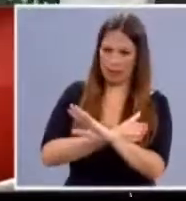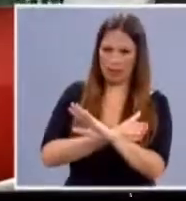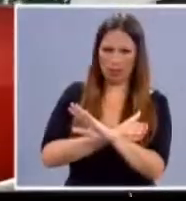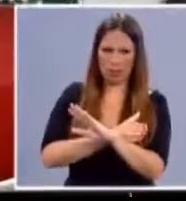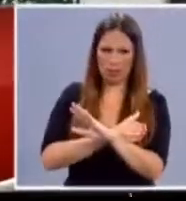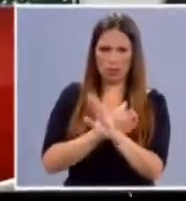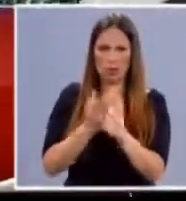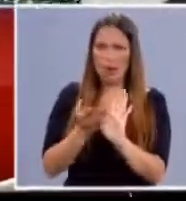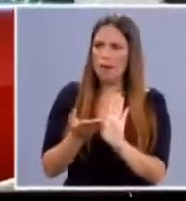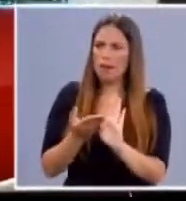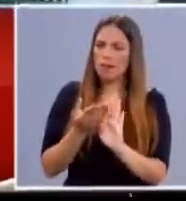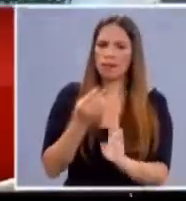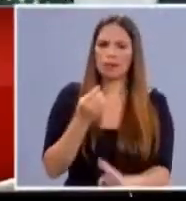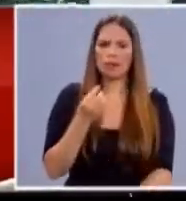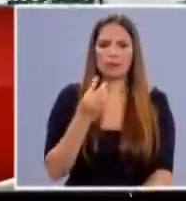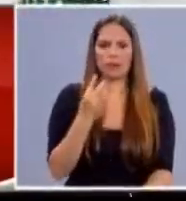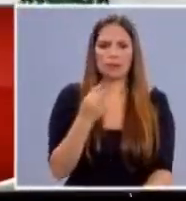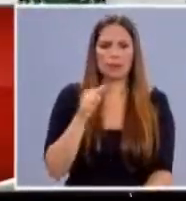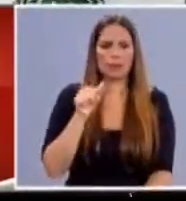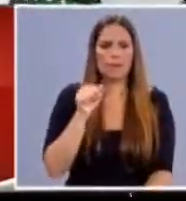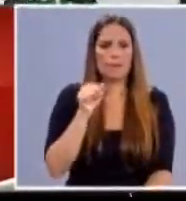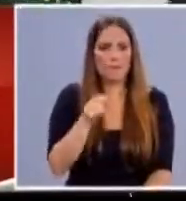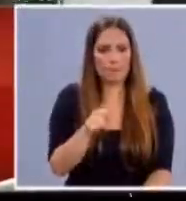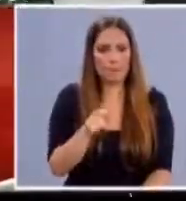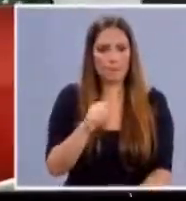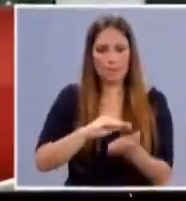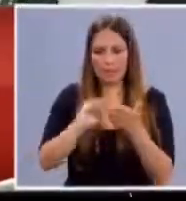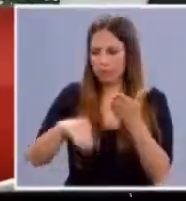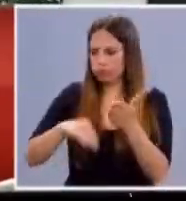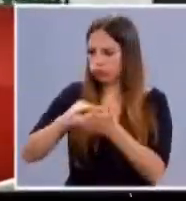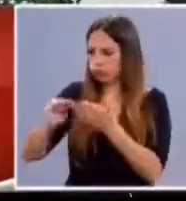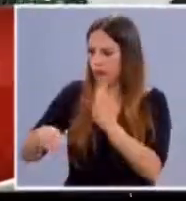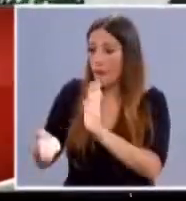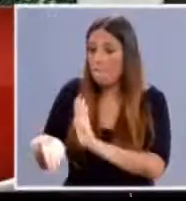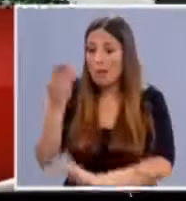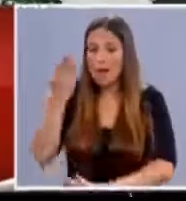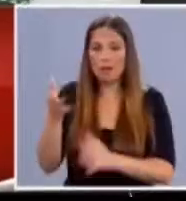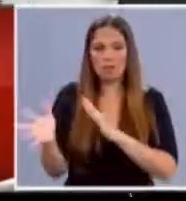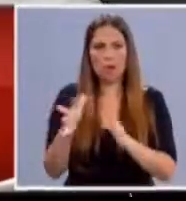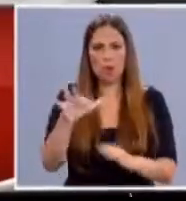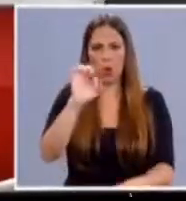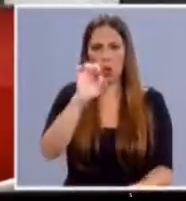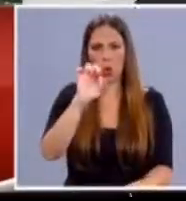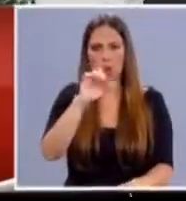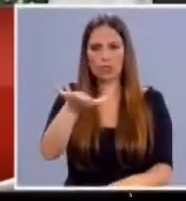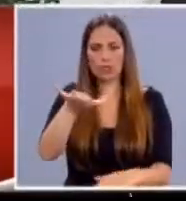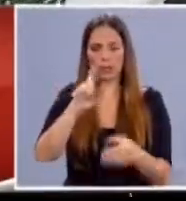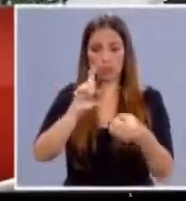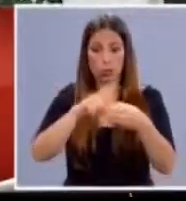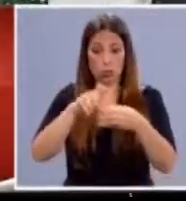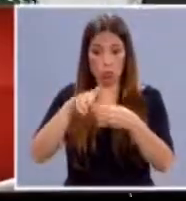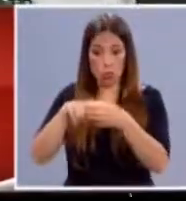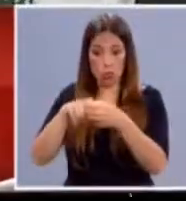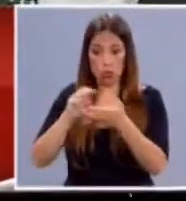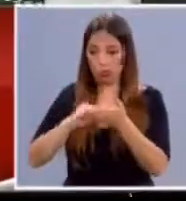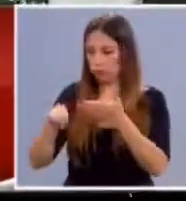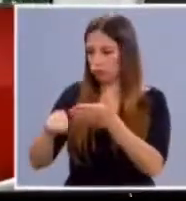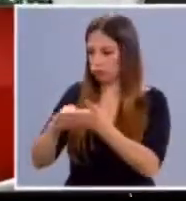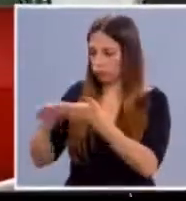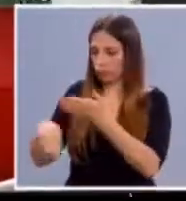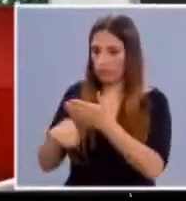de 3.500 assinaturas de cerca de 800 sócios que ditaram o caminho que nós devíamos